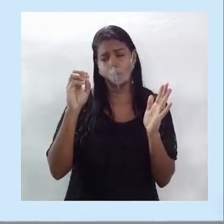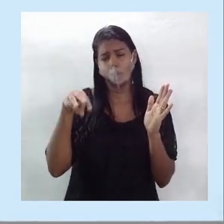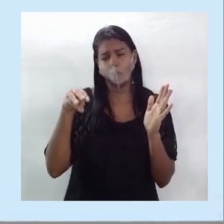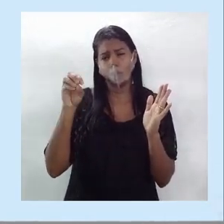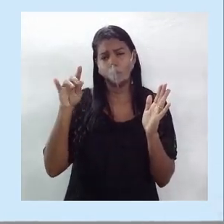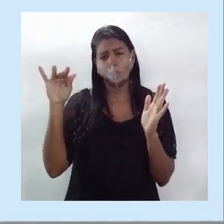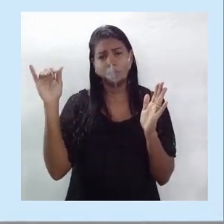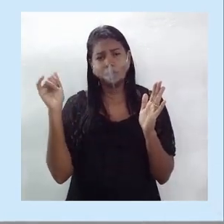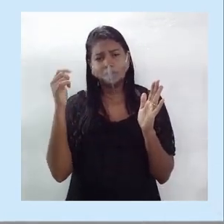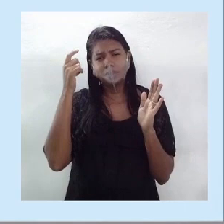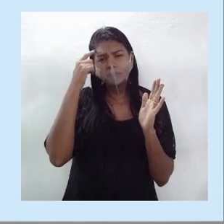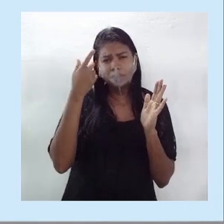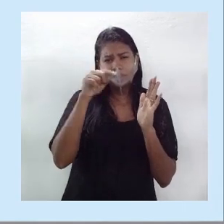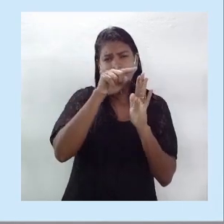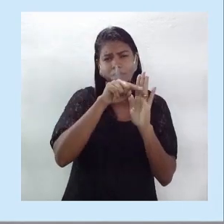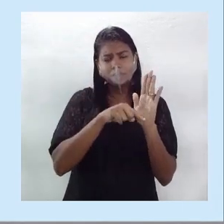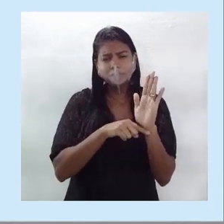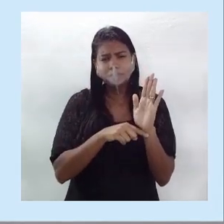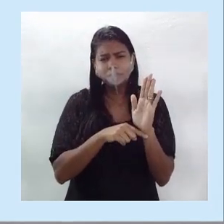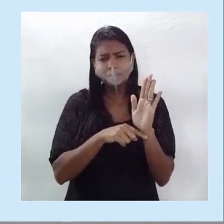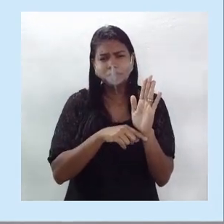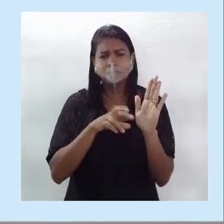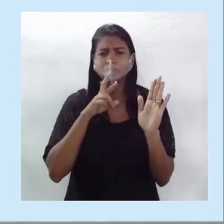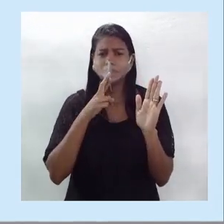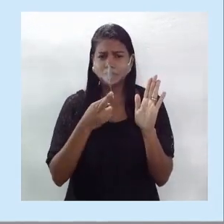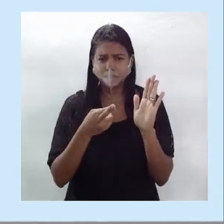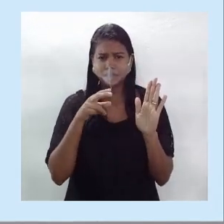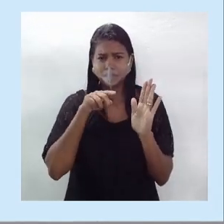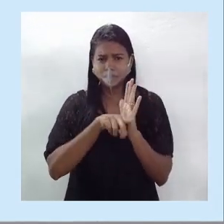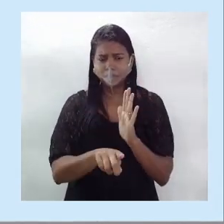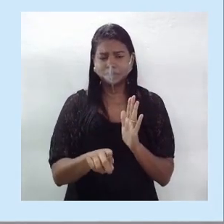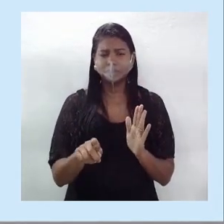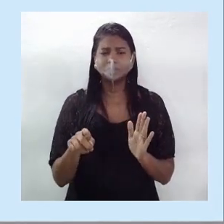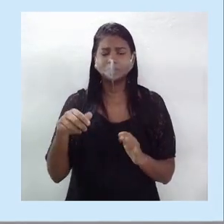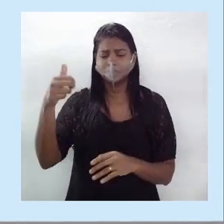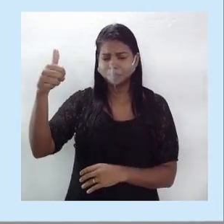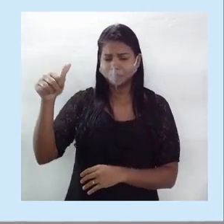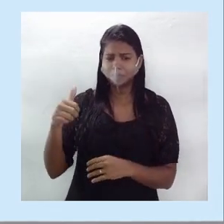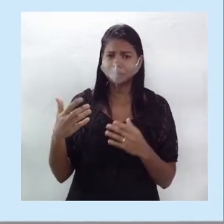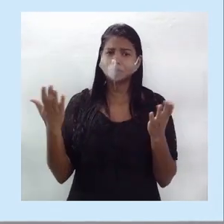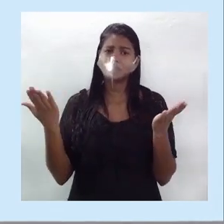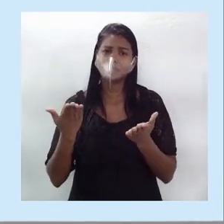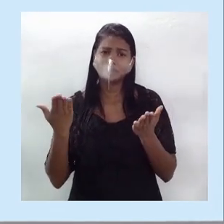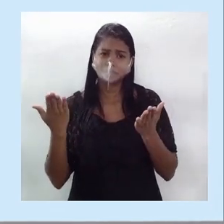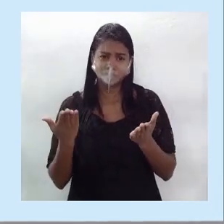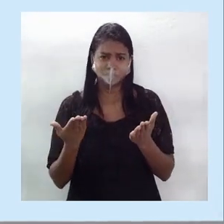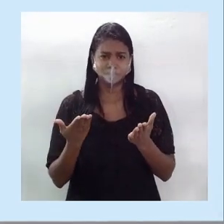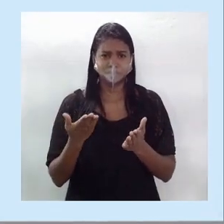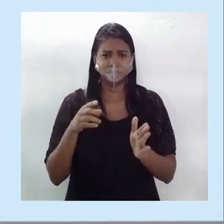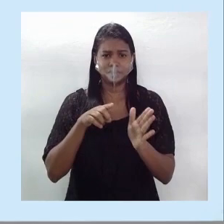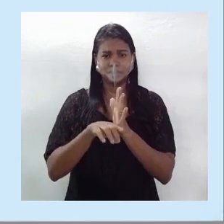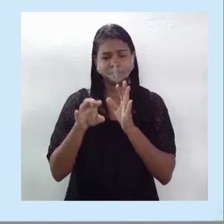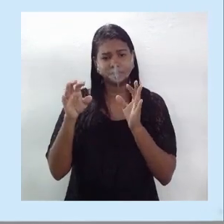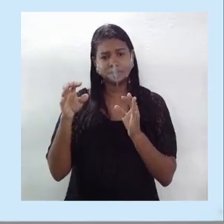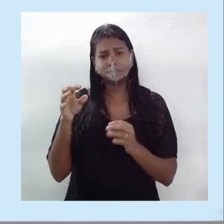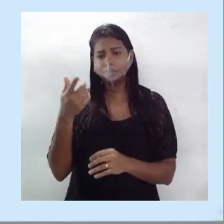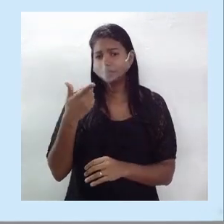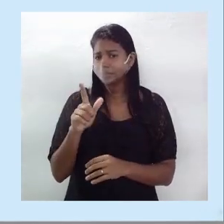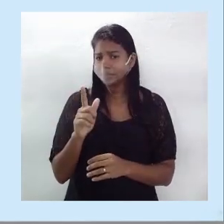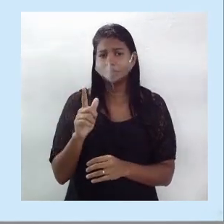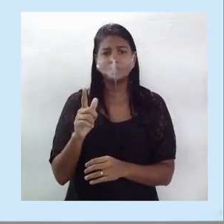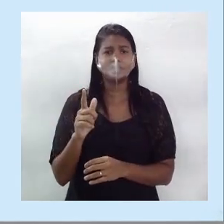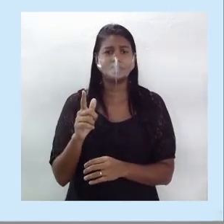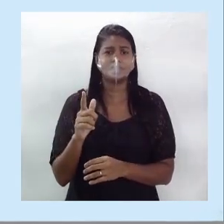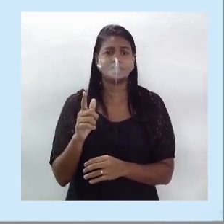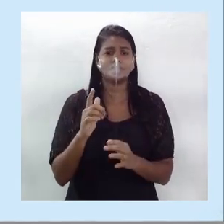Então a gente pode ir agora para a resposta, para a gente ver bem qual é a alternativa que não